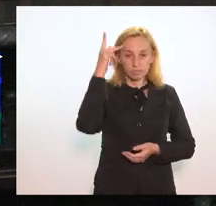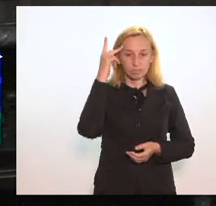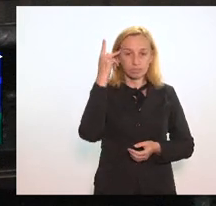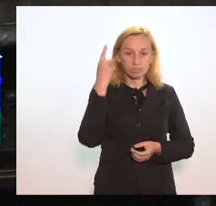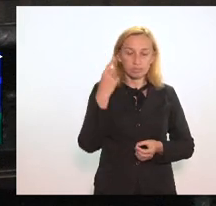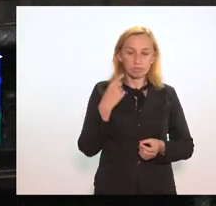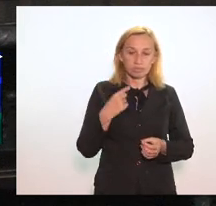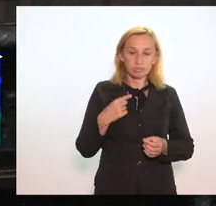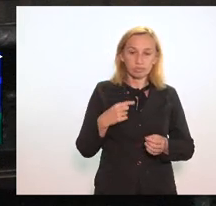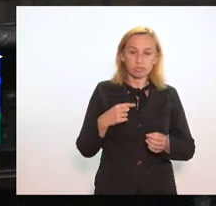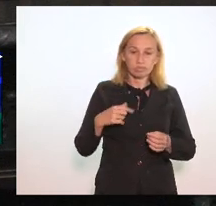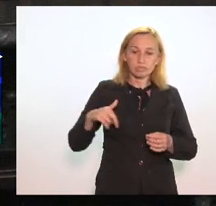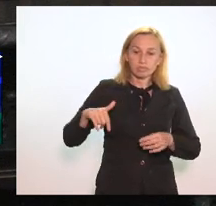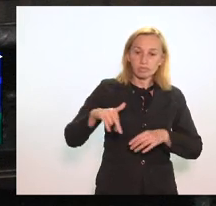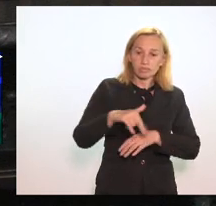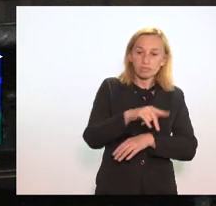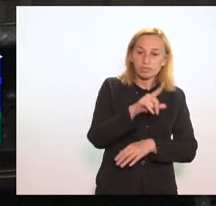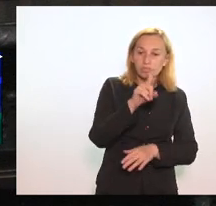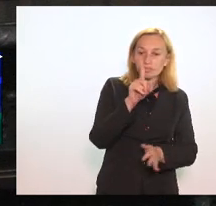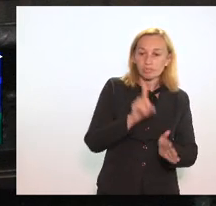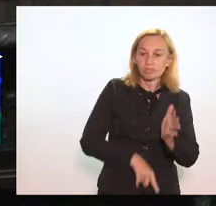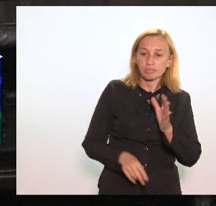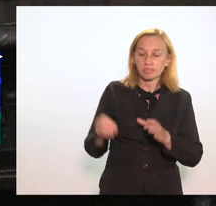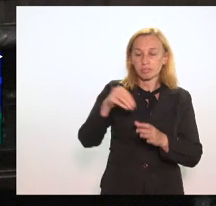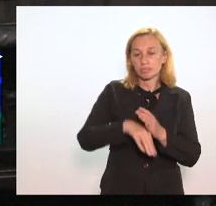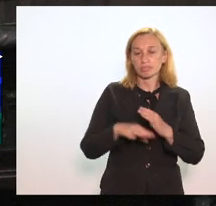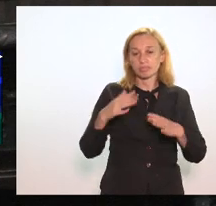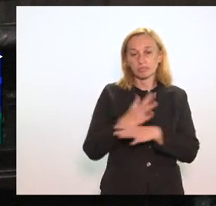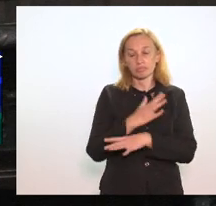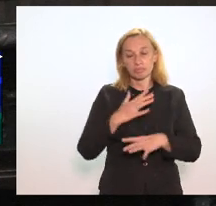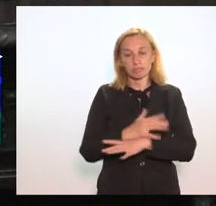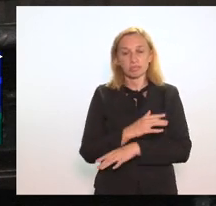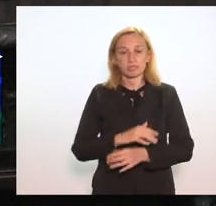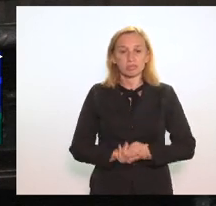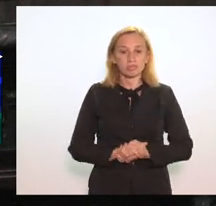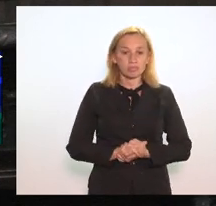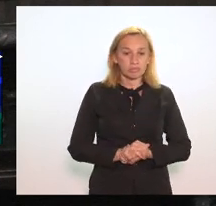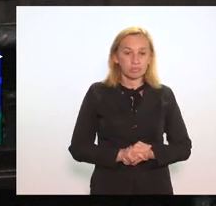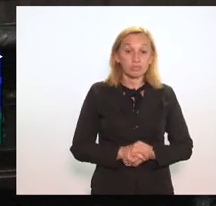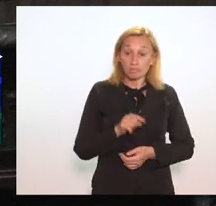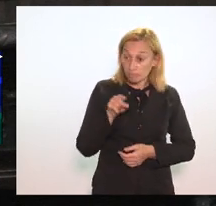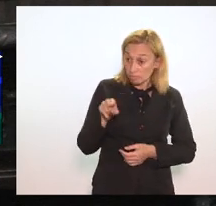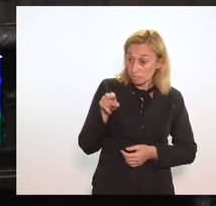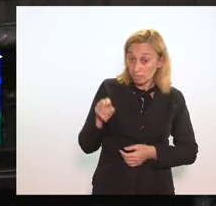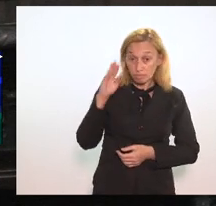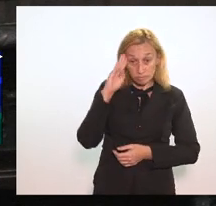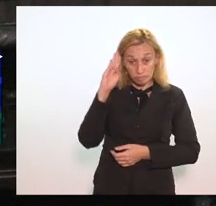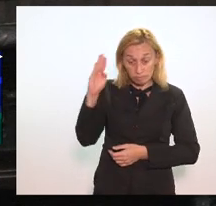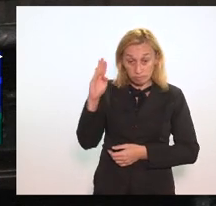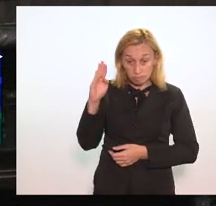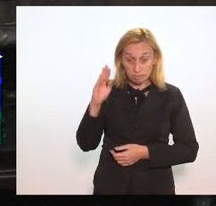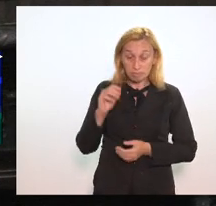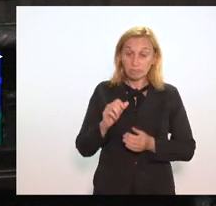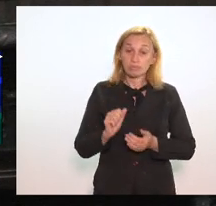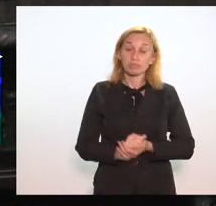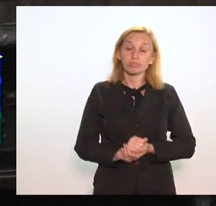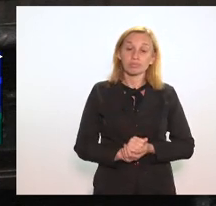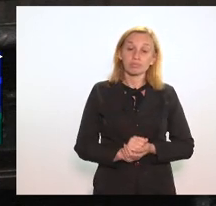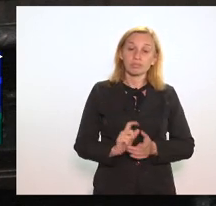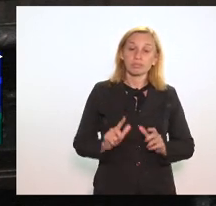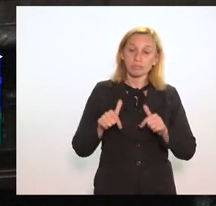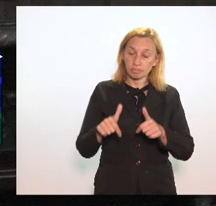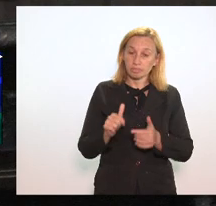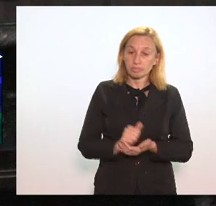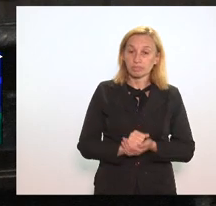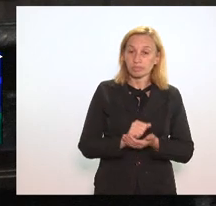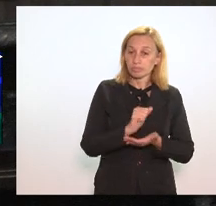circule mesmos nas cidades vamos permitir que aqueles serviços essenciais para concluir presidente que o que